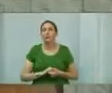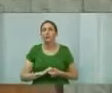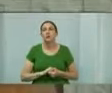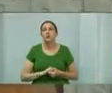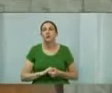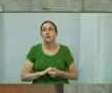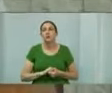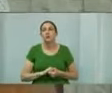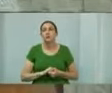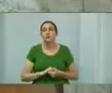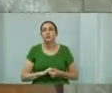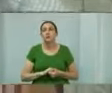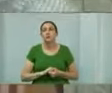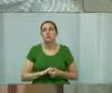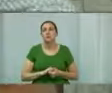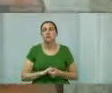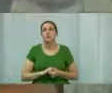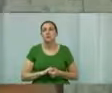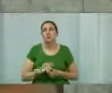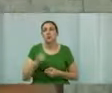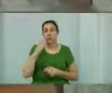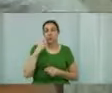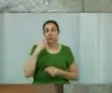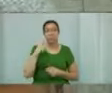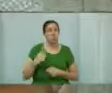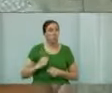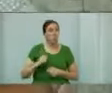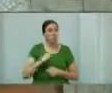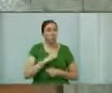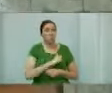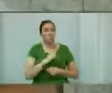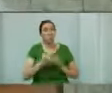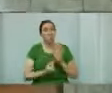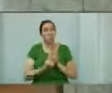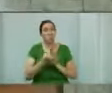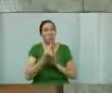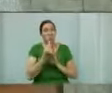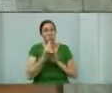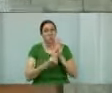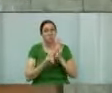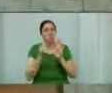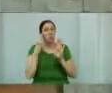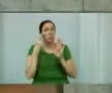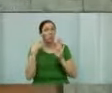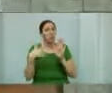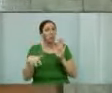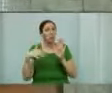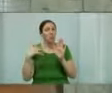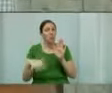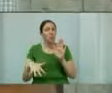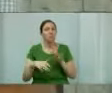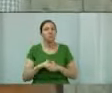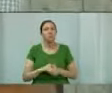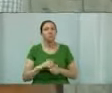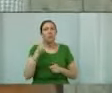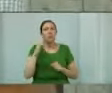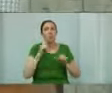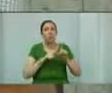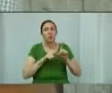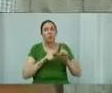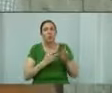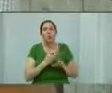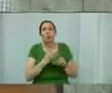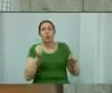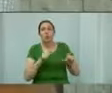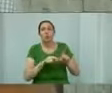autarquias. Quando você olha os números, assim, números grandiosos, né? E a gente olha a evolução da receita, e o Edson tem que colocar uma